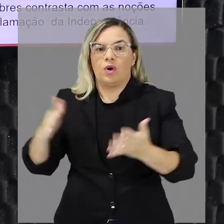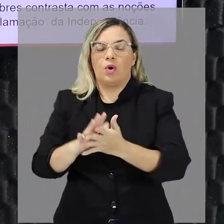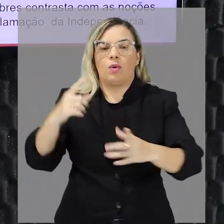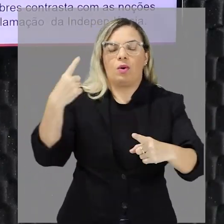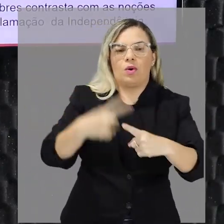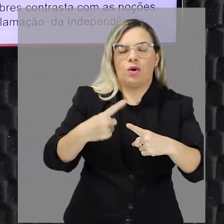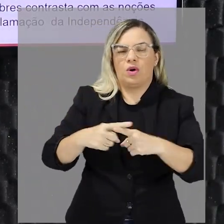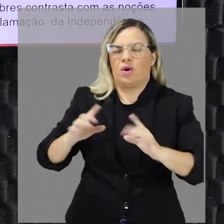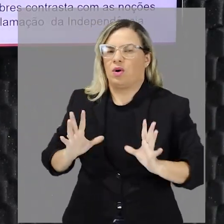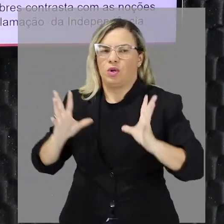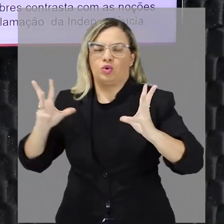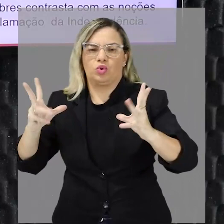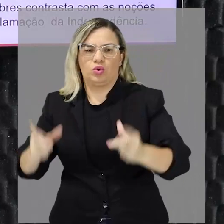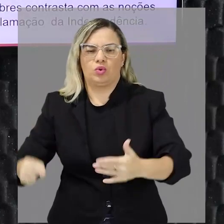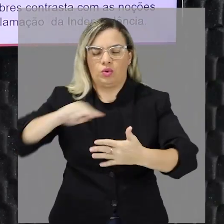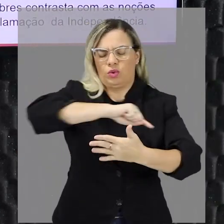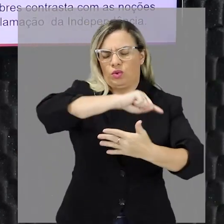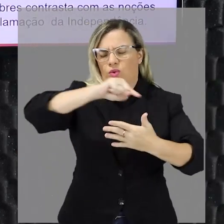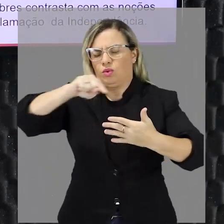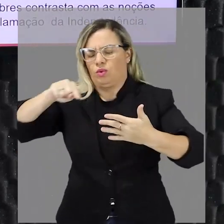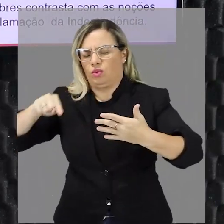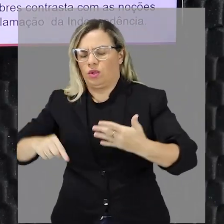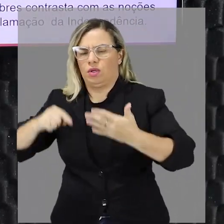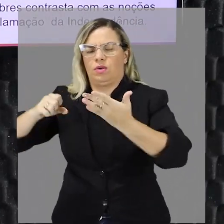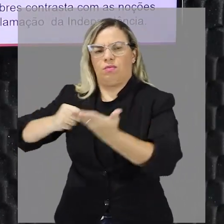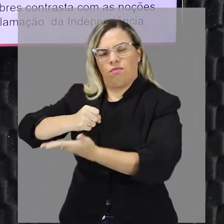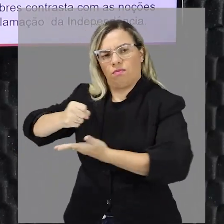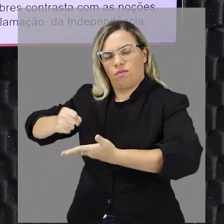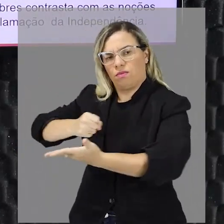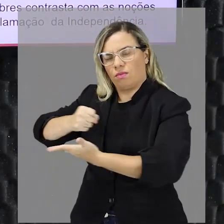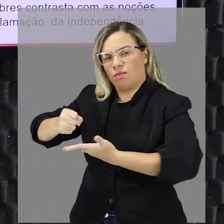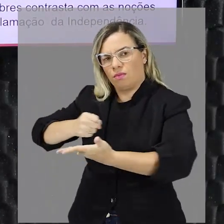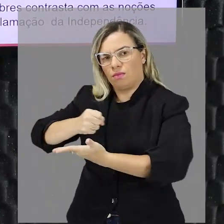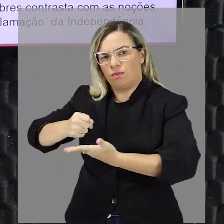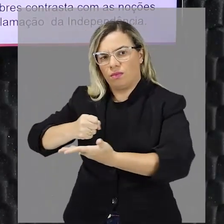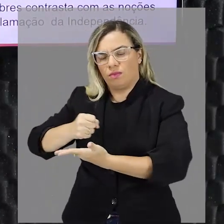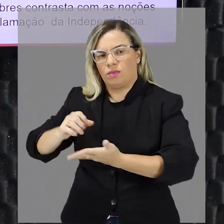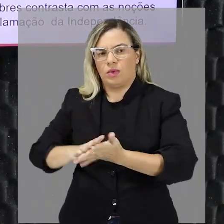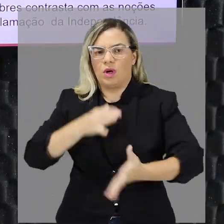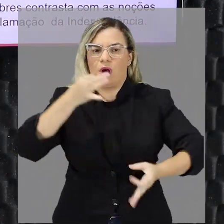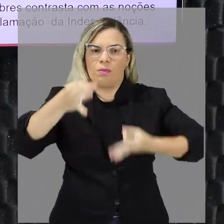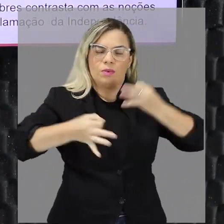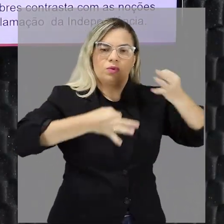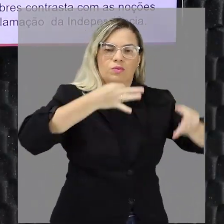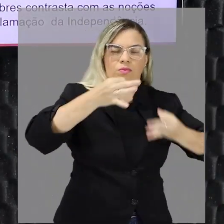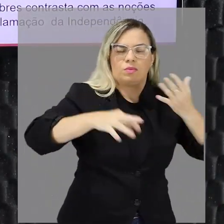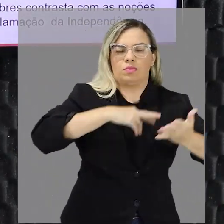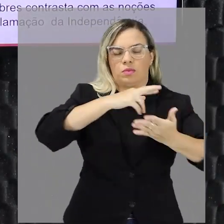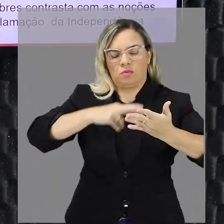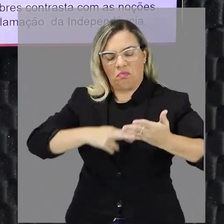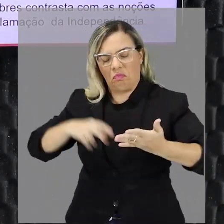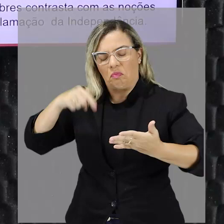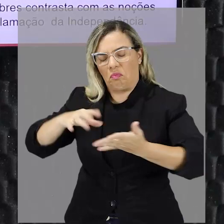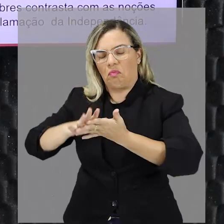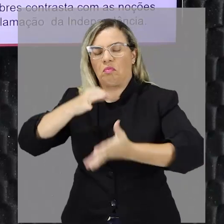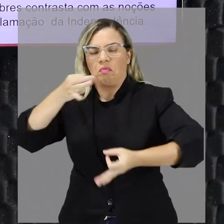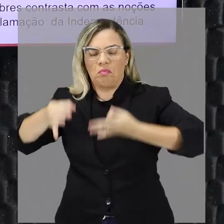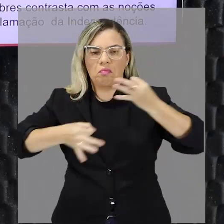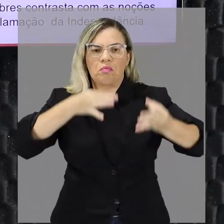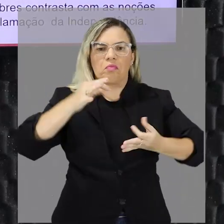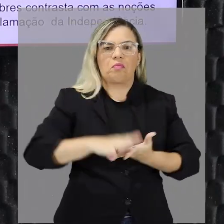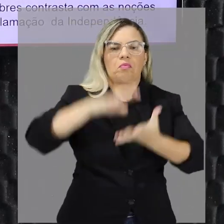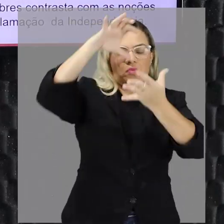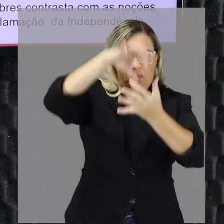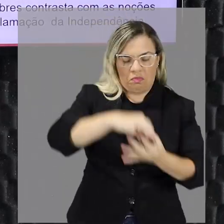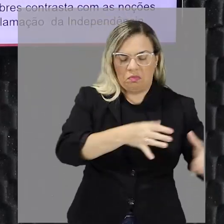vai trazendo todos esses elementos que vão dar sustentação para a argumentação, para que seja uma argumentação